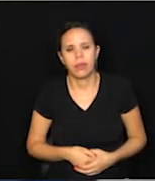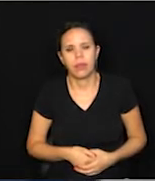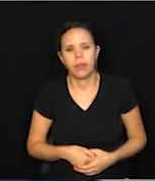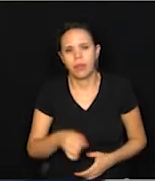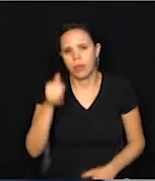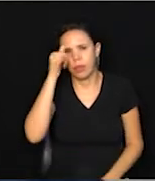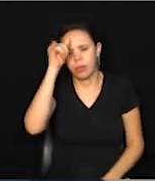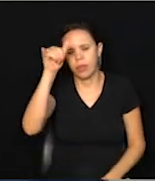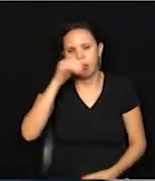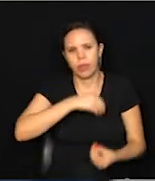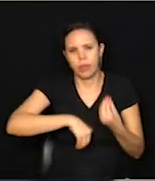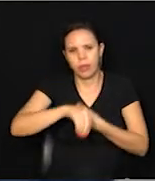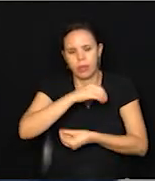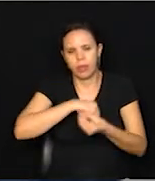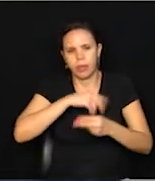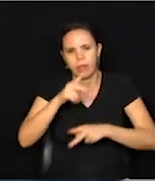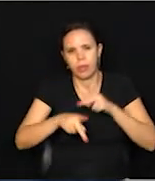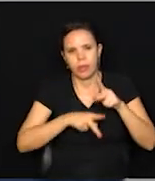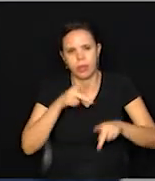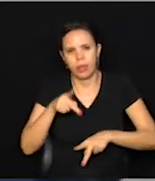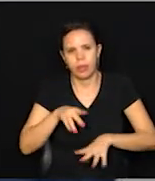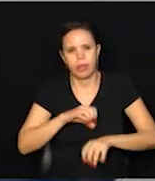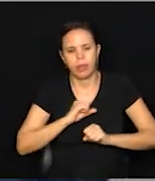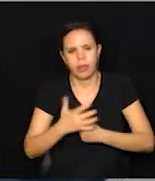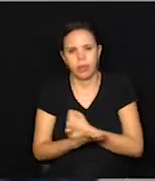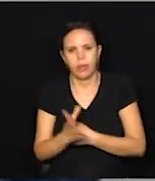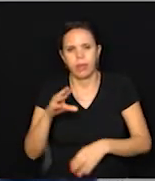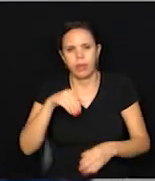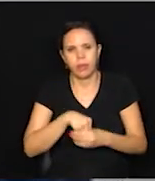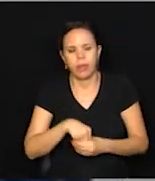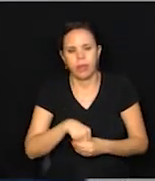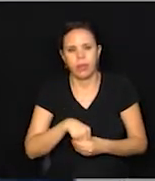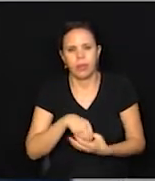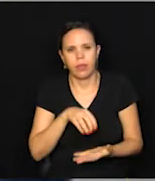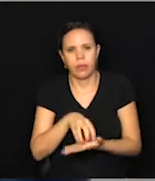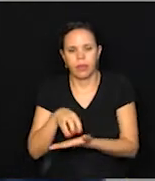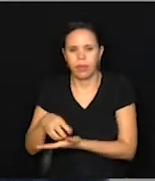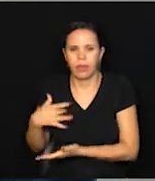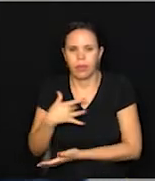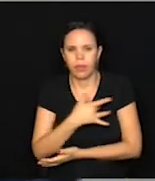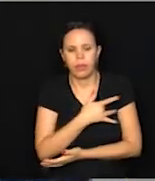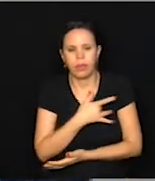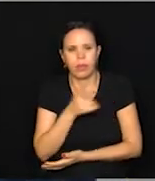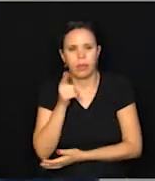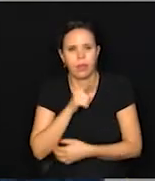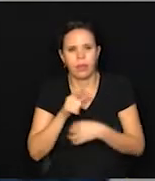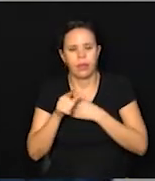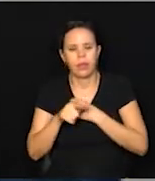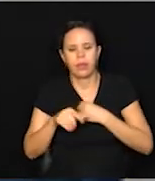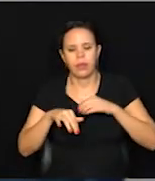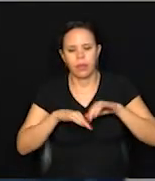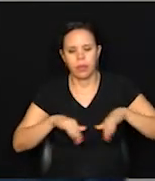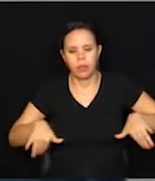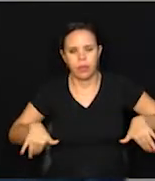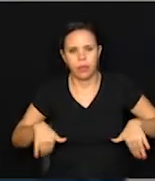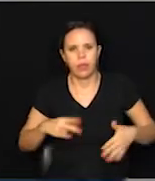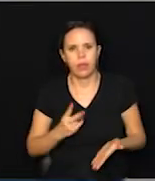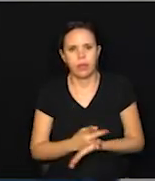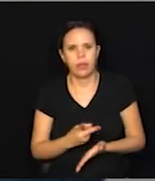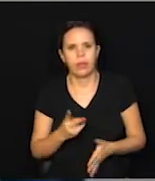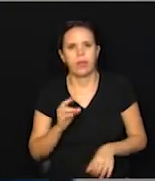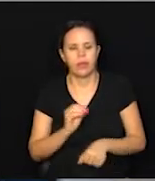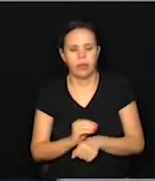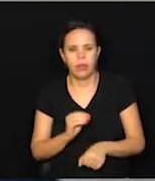evitando a mistura dos pacientes com Covid dentro dos postos de saúde, você consiga separar isso daí e manter esse